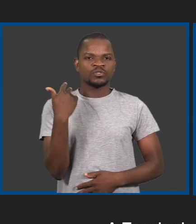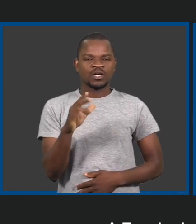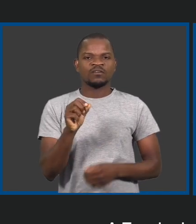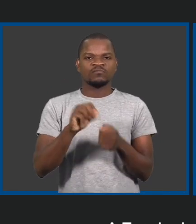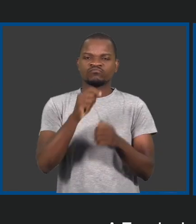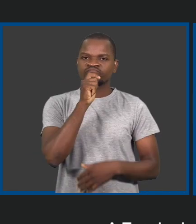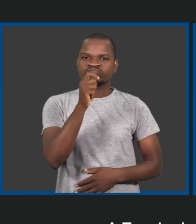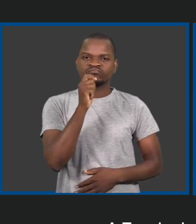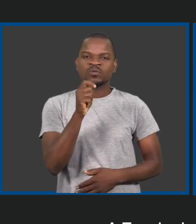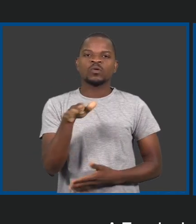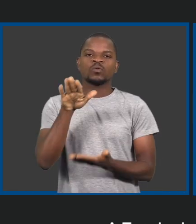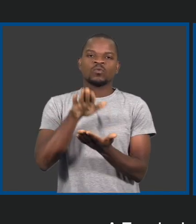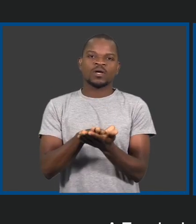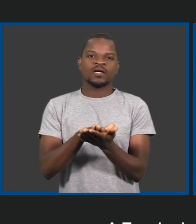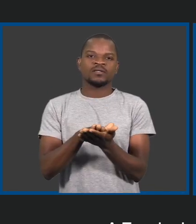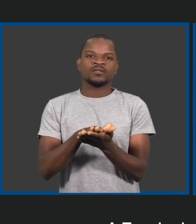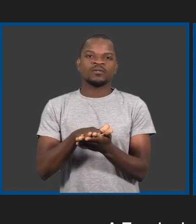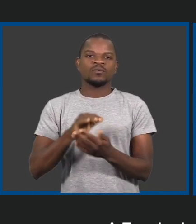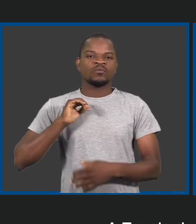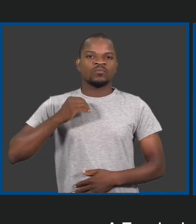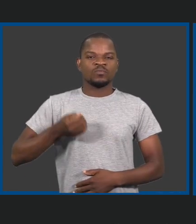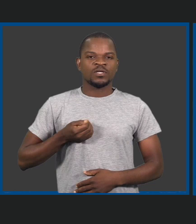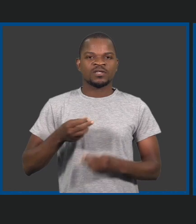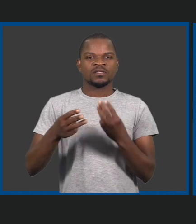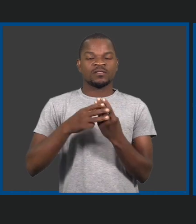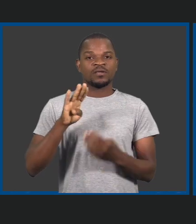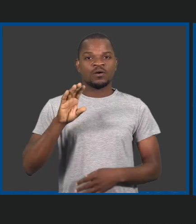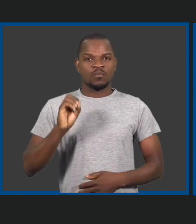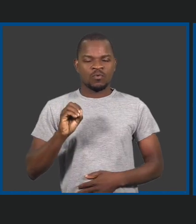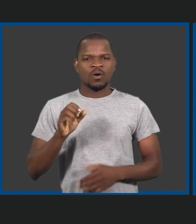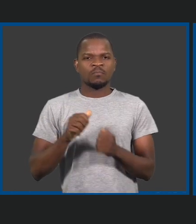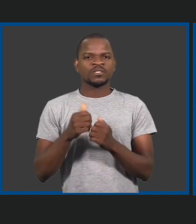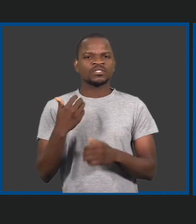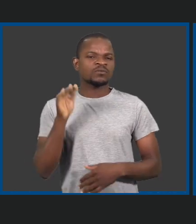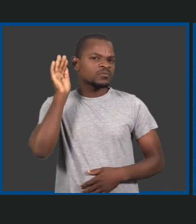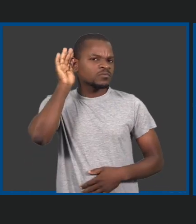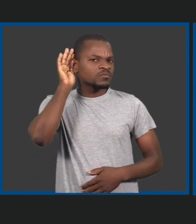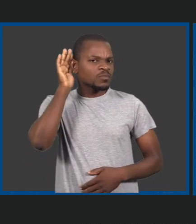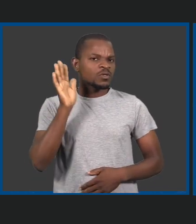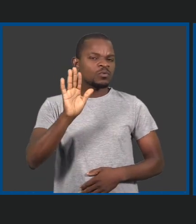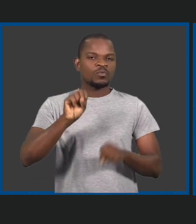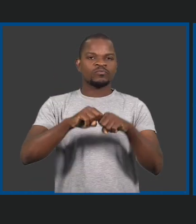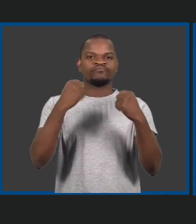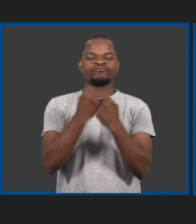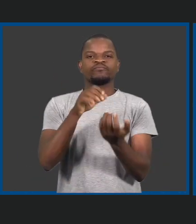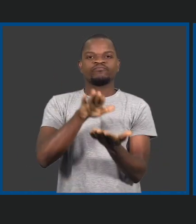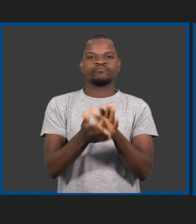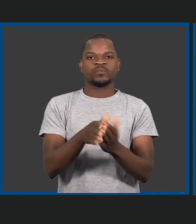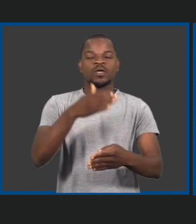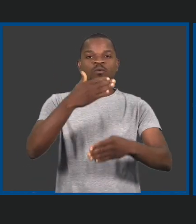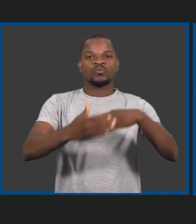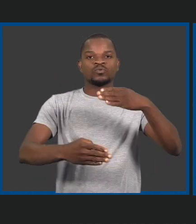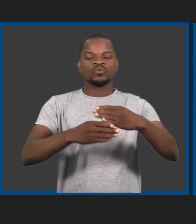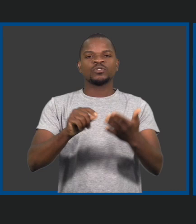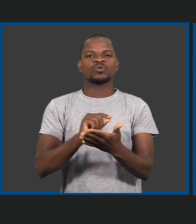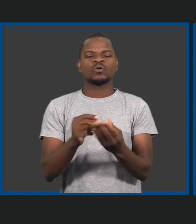de Ingavela é um processo complexo mesmo, que eu acho que não deveria ser. Mas eu penso que é mais aquela nossa burocracia.